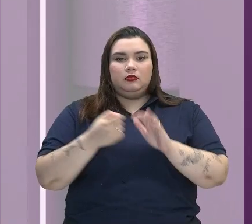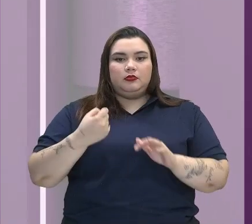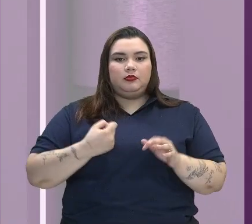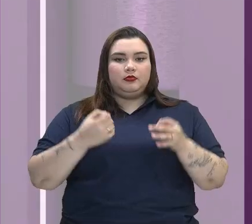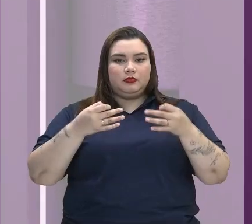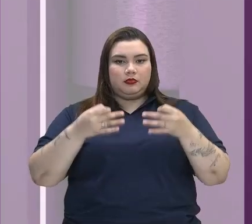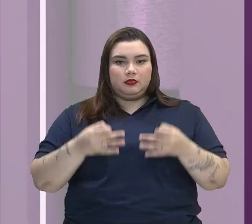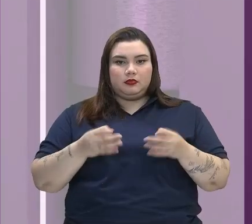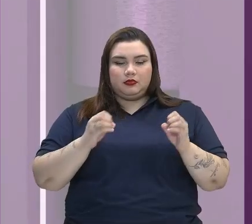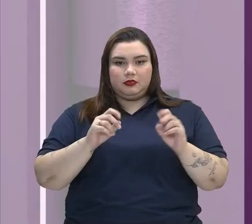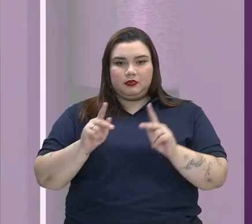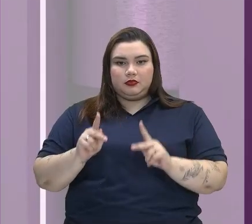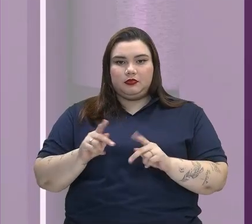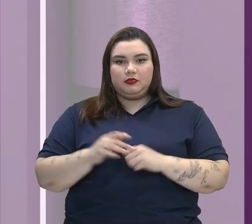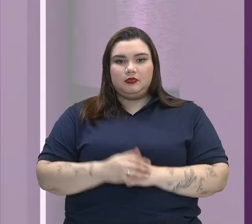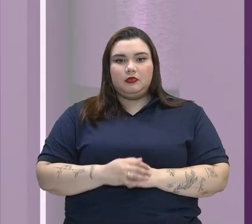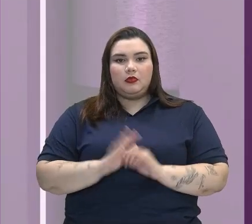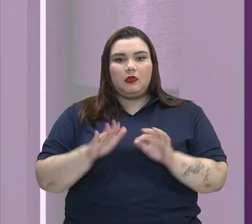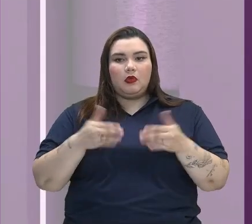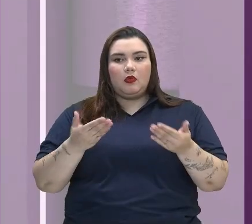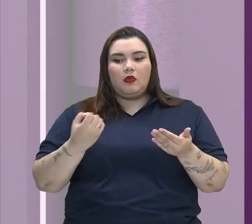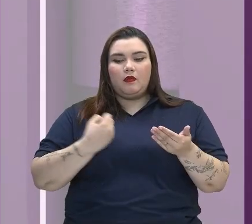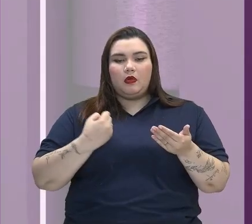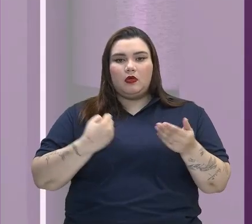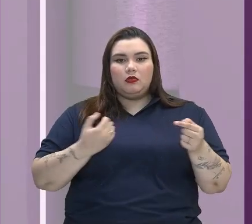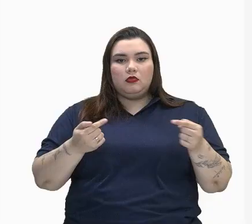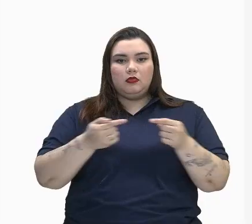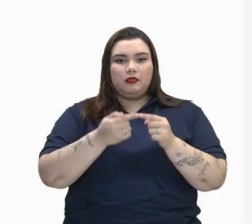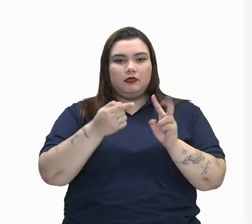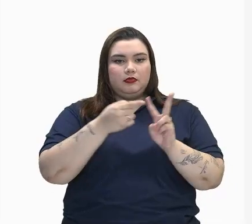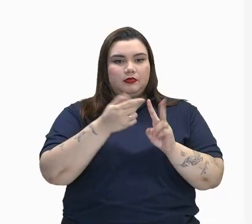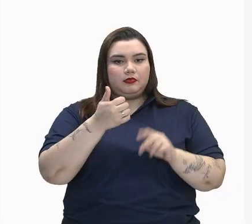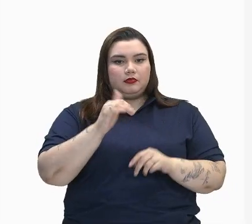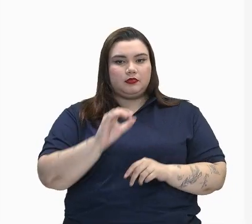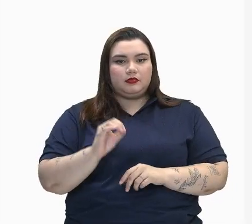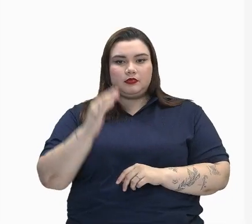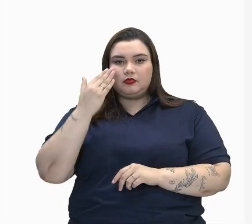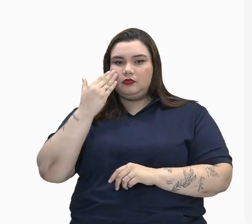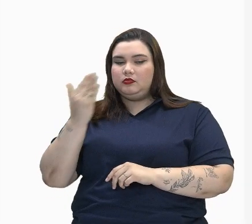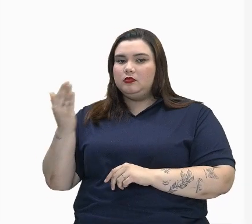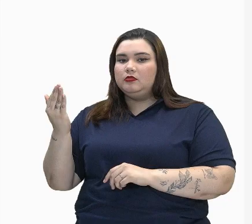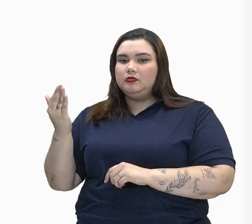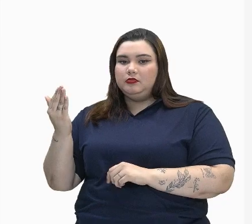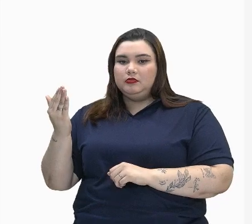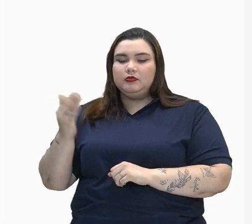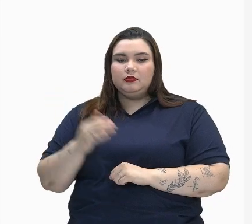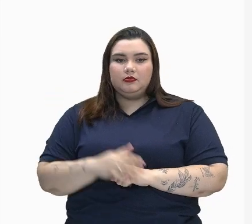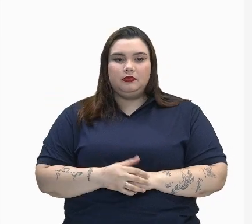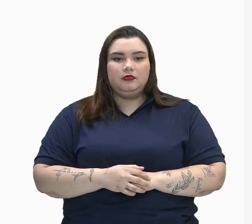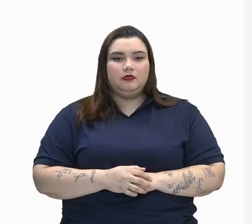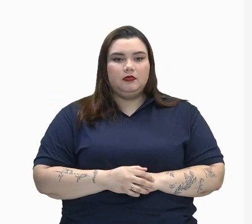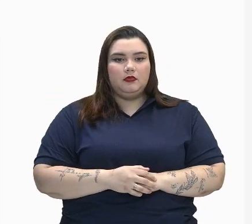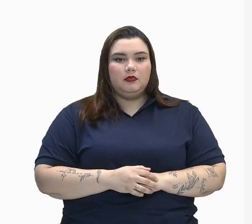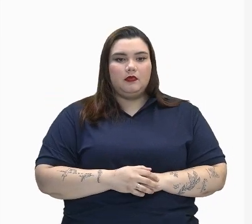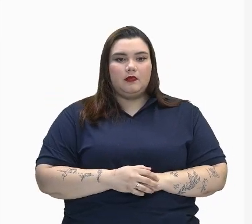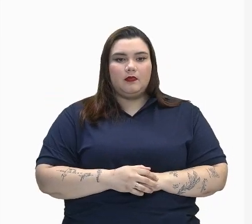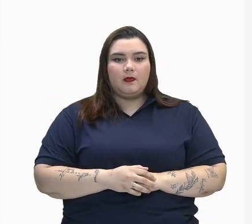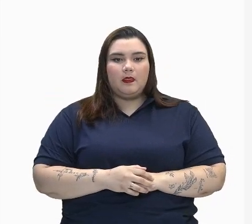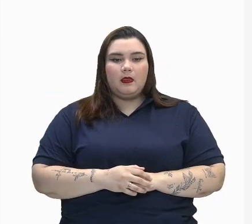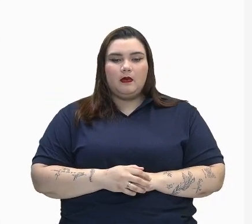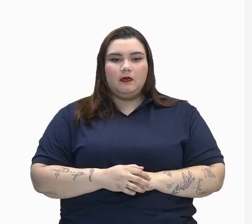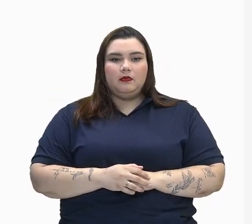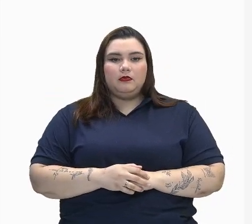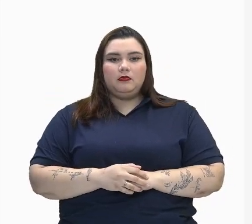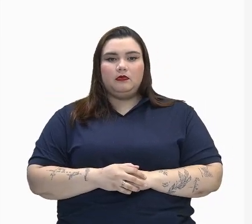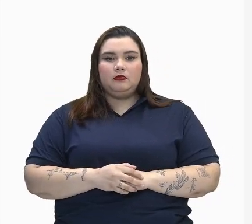exato. Então, vamos verificar qual é o valor exato da raiz de 10 pela calculadora? Observem na tela comigo. Nós temos